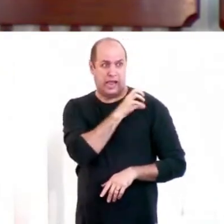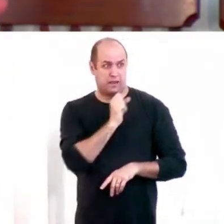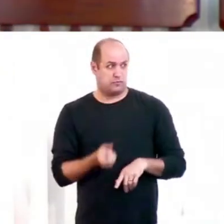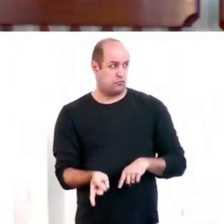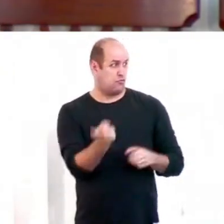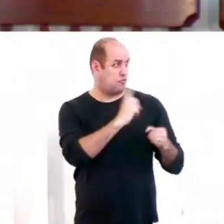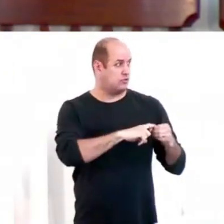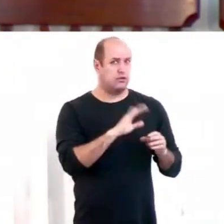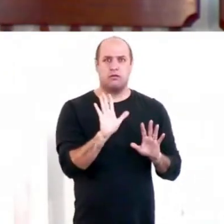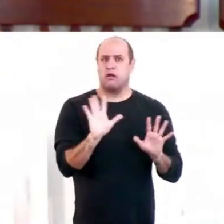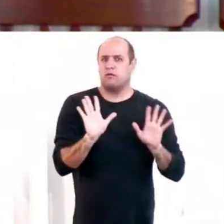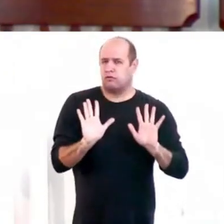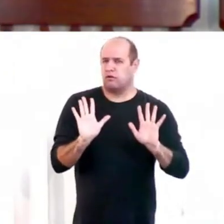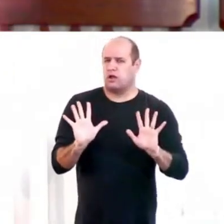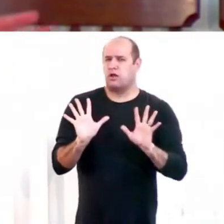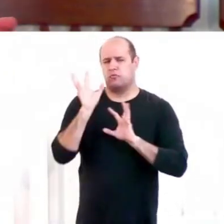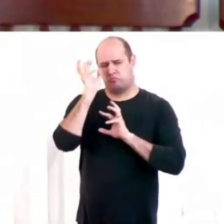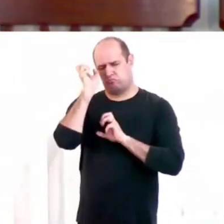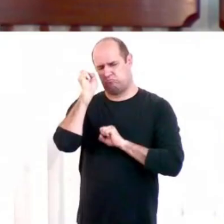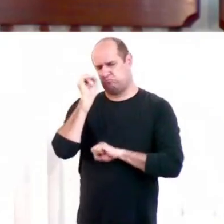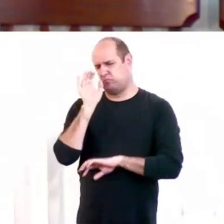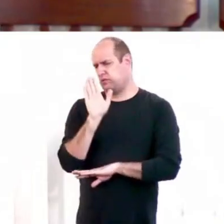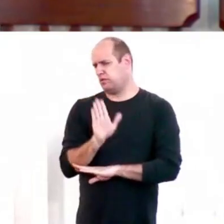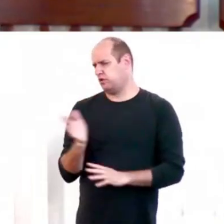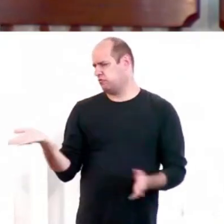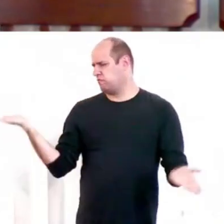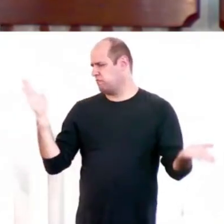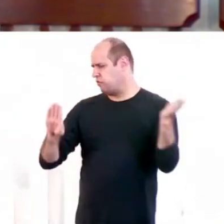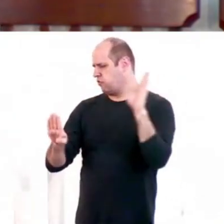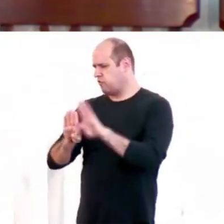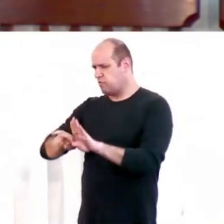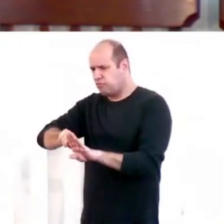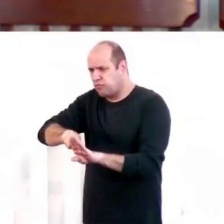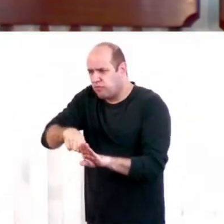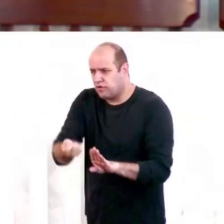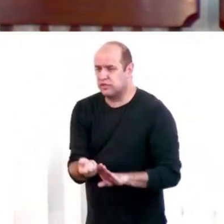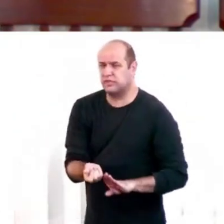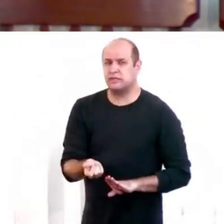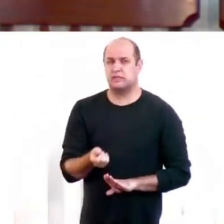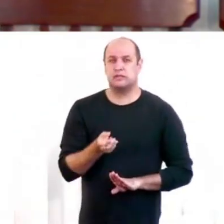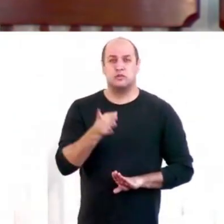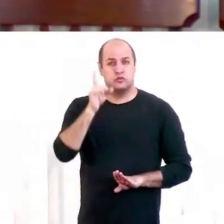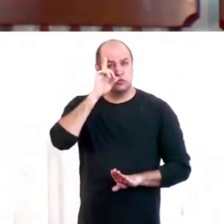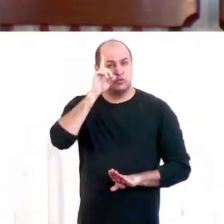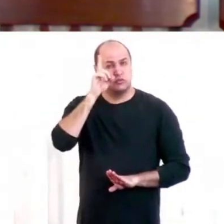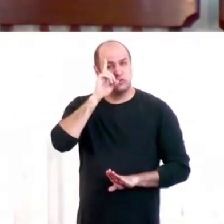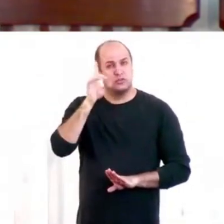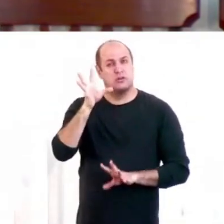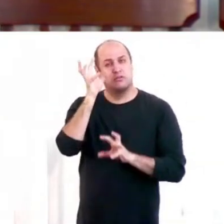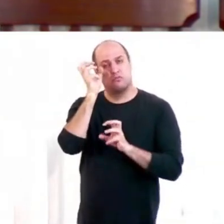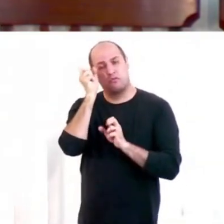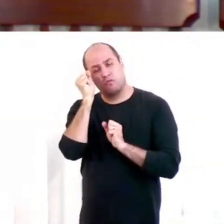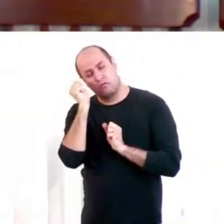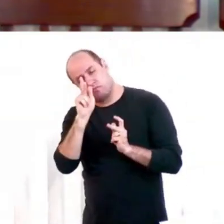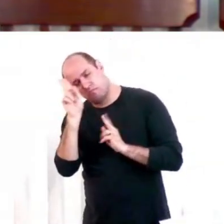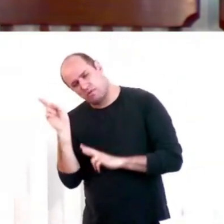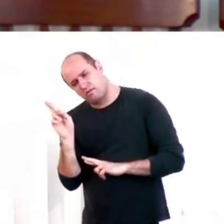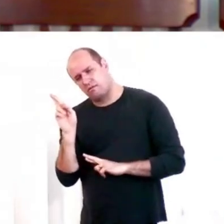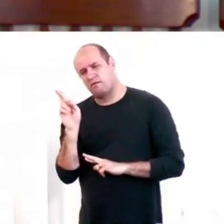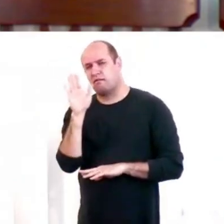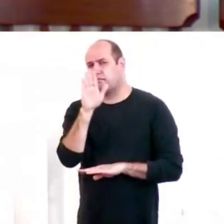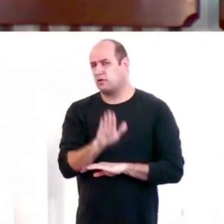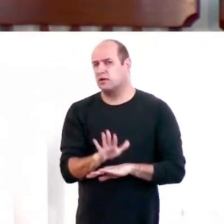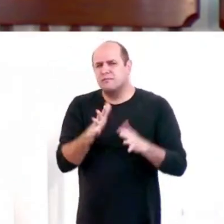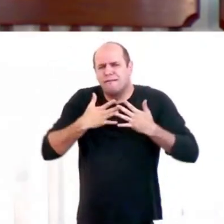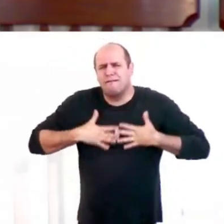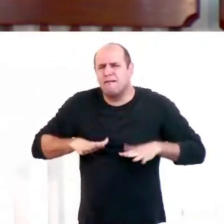no período de siesta, vamos fechar tudo. Não é a sexta-feira, é sexta todos os dias. Vamos descansar, pouco a